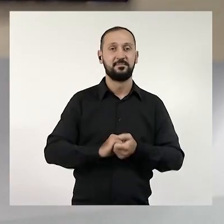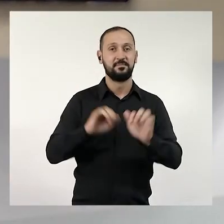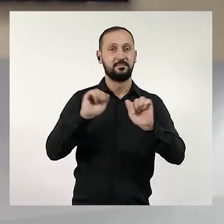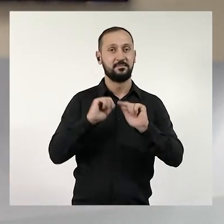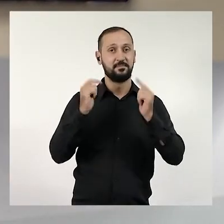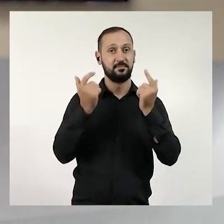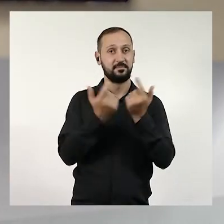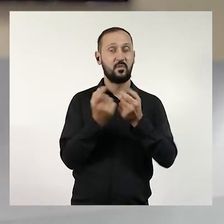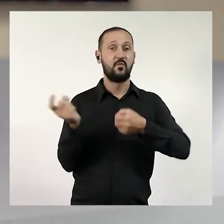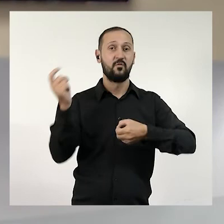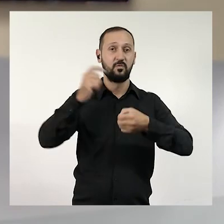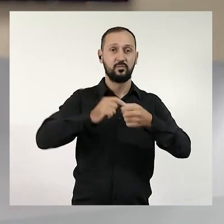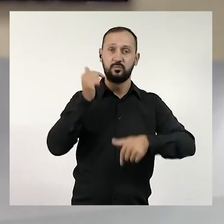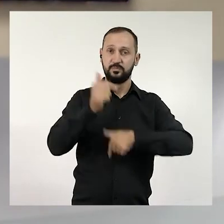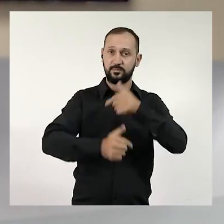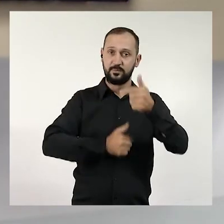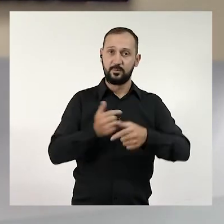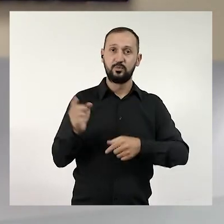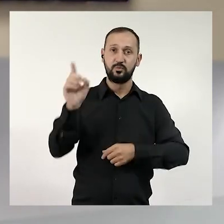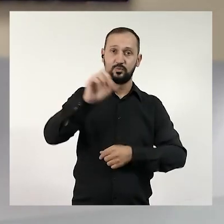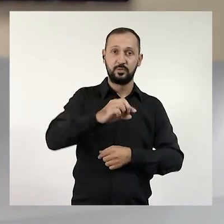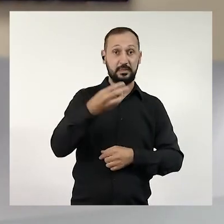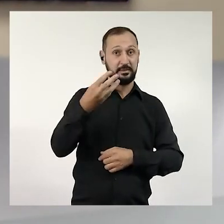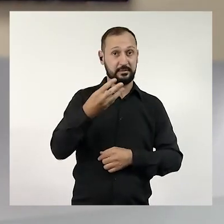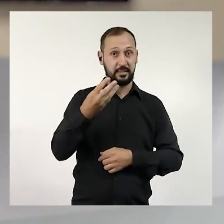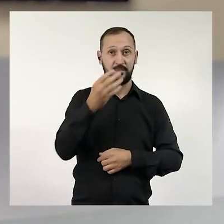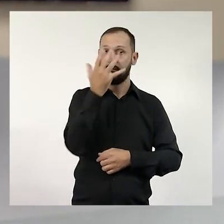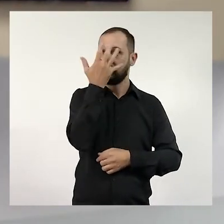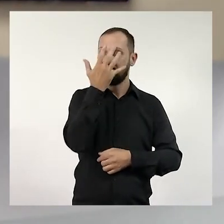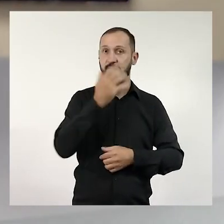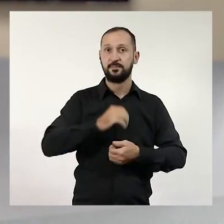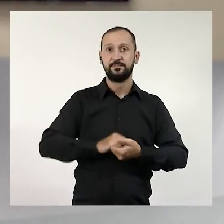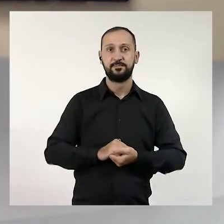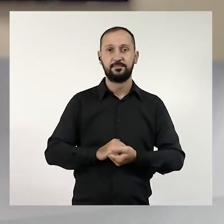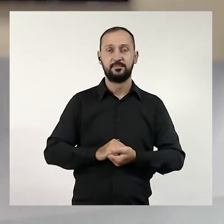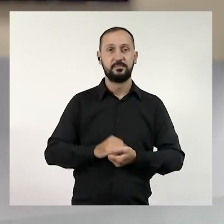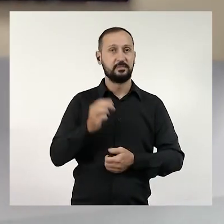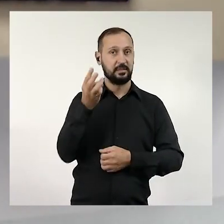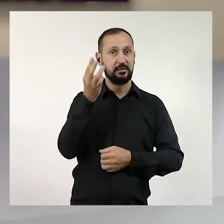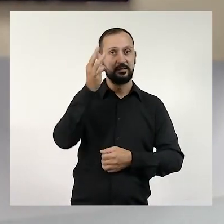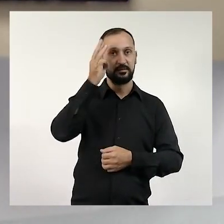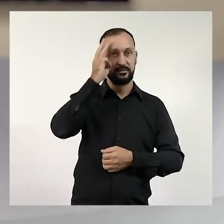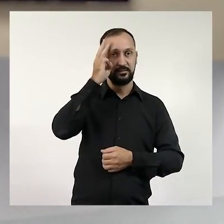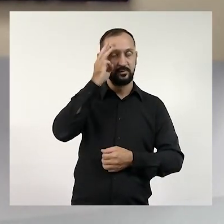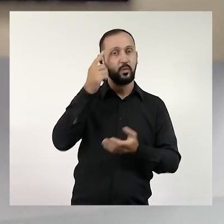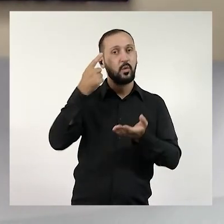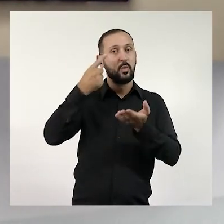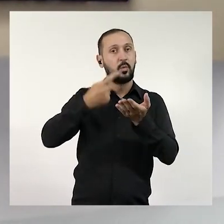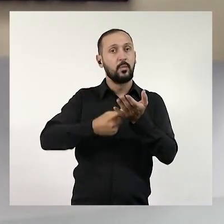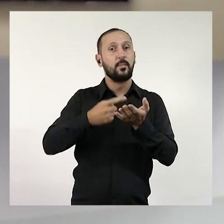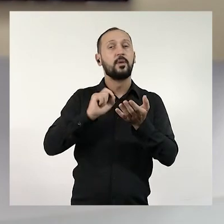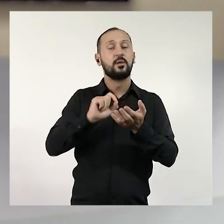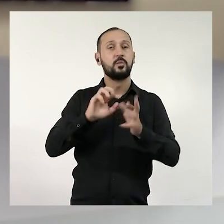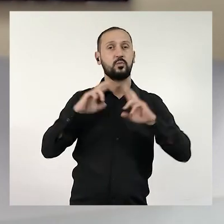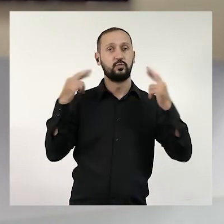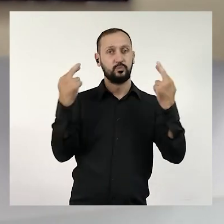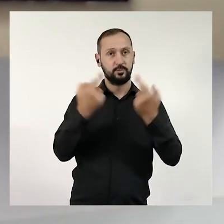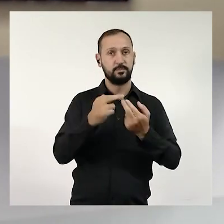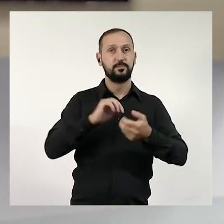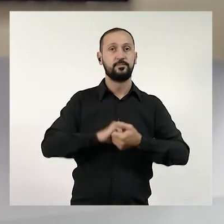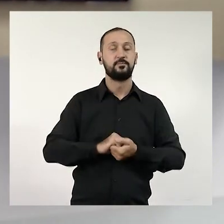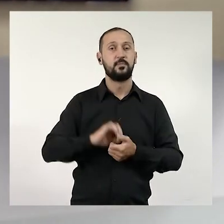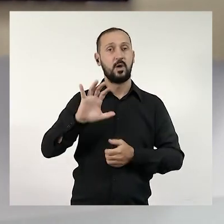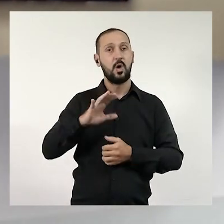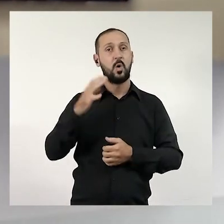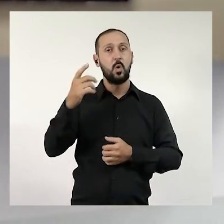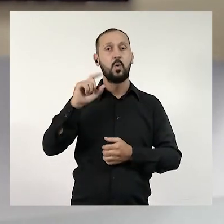Olá! A Assembleia retomou as atividades no dia 3 de fevereiro. Na terça-feira, conforme prevê o regimento